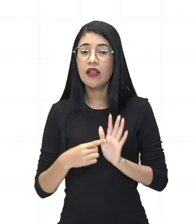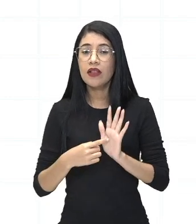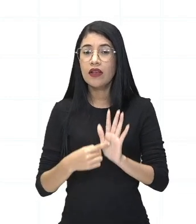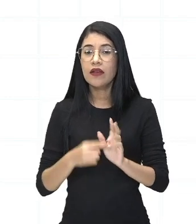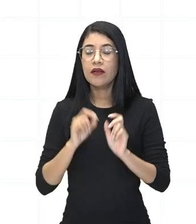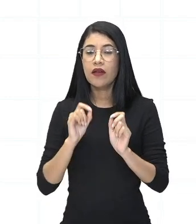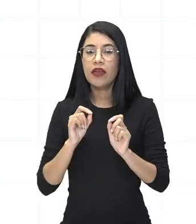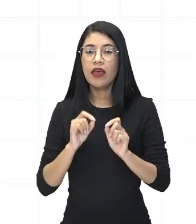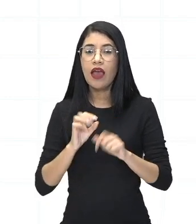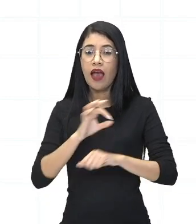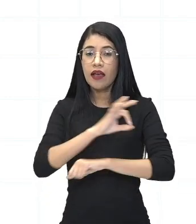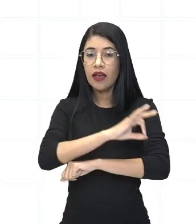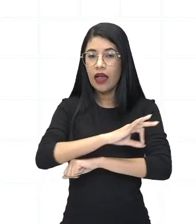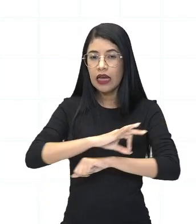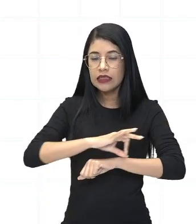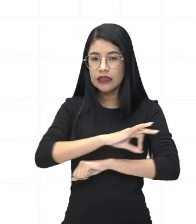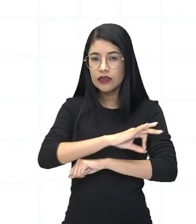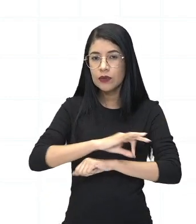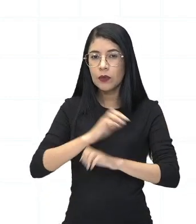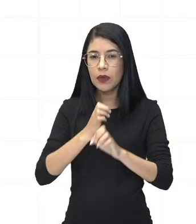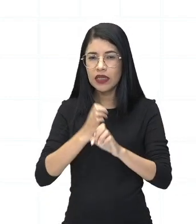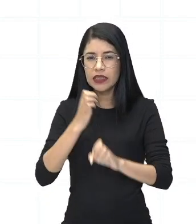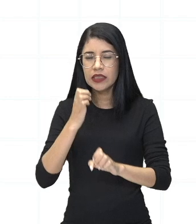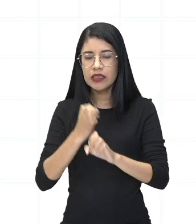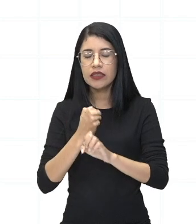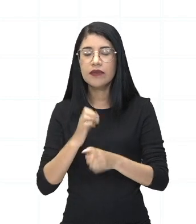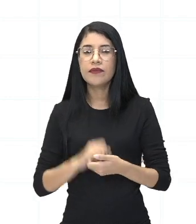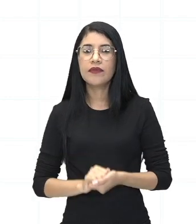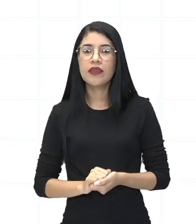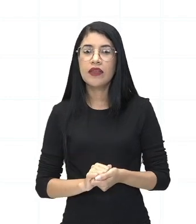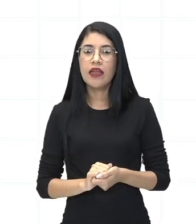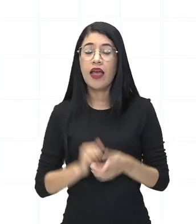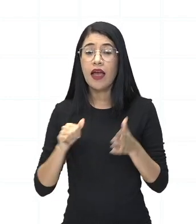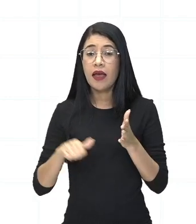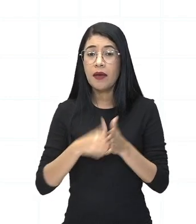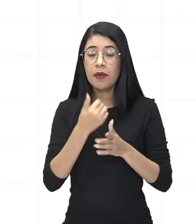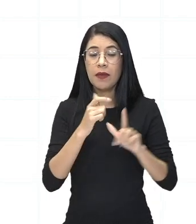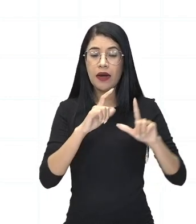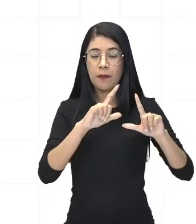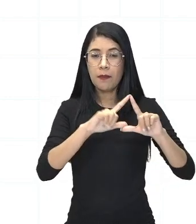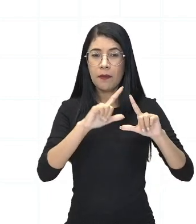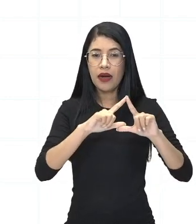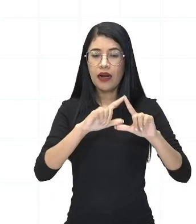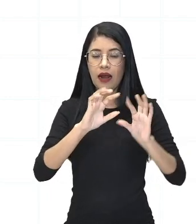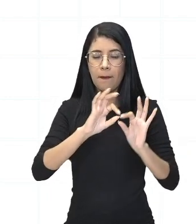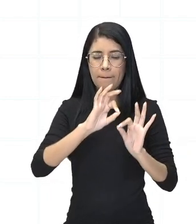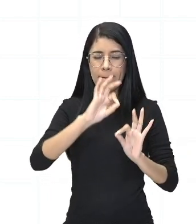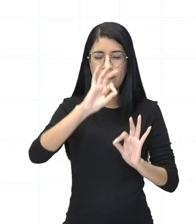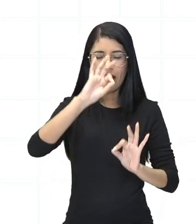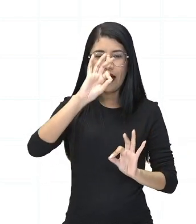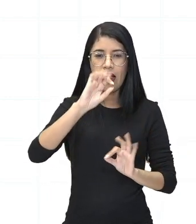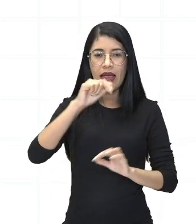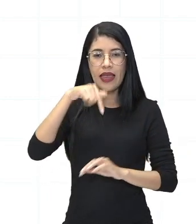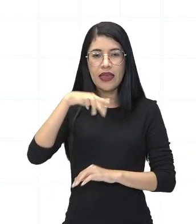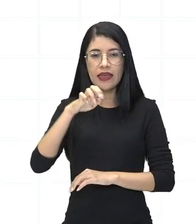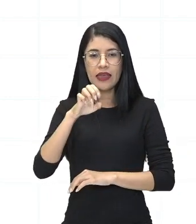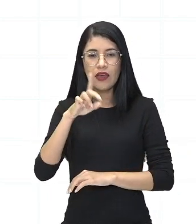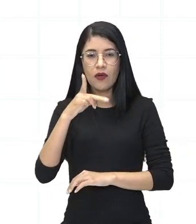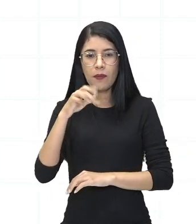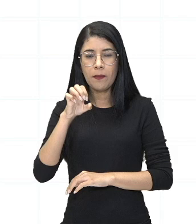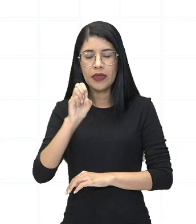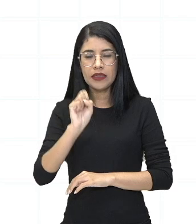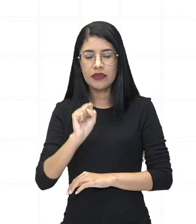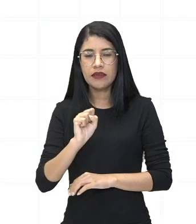da arquitetura. Falam que a primeira pirâmide, né, que é a mais alta, é a Quéopes, tá?